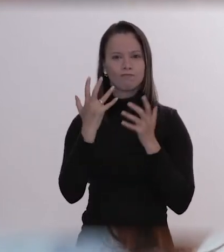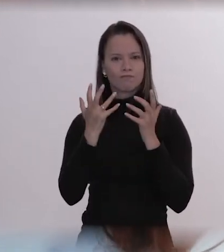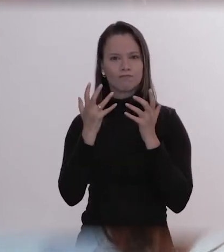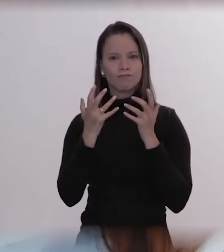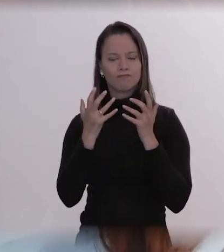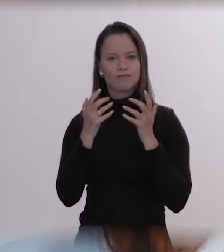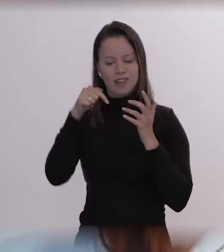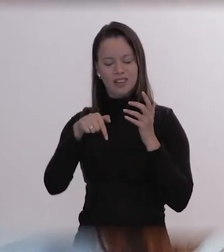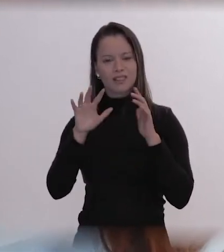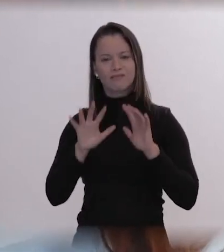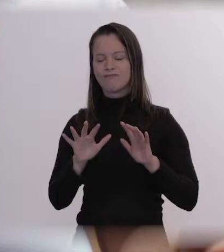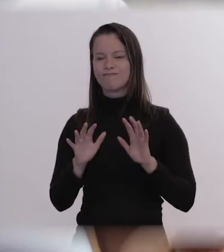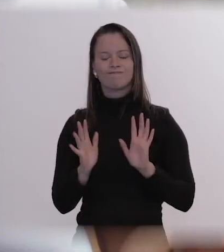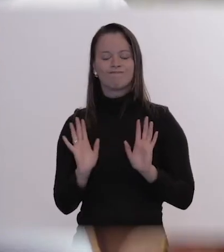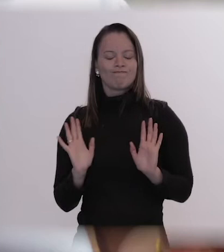queria ficar.